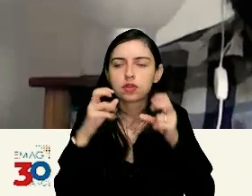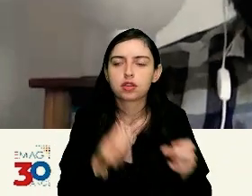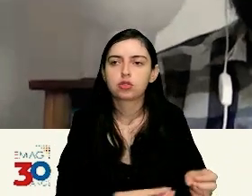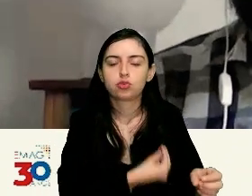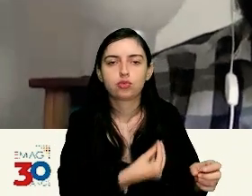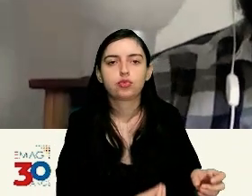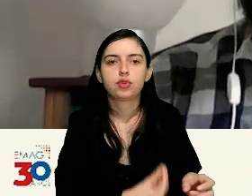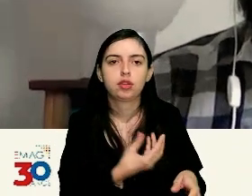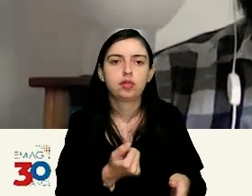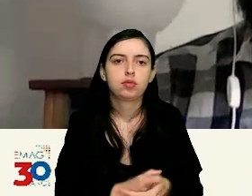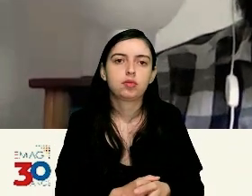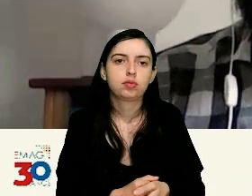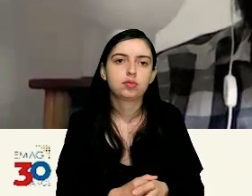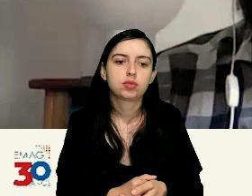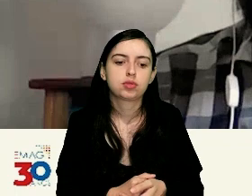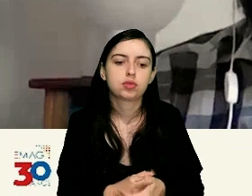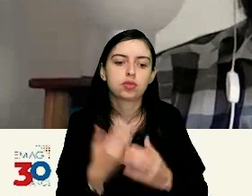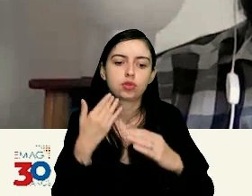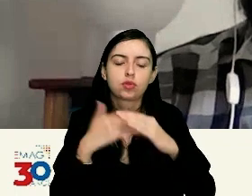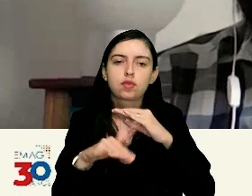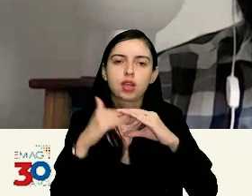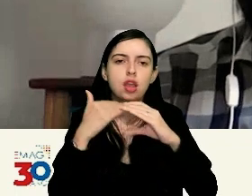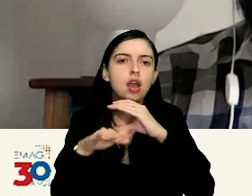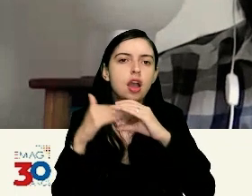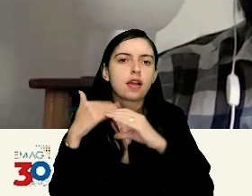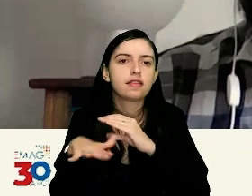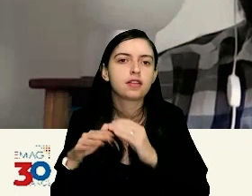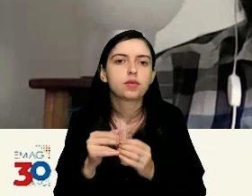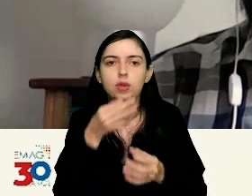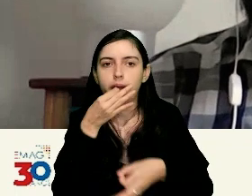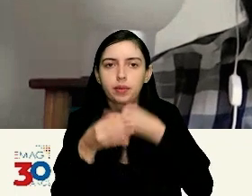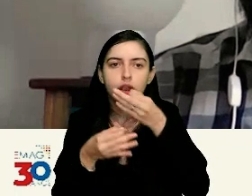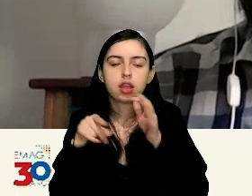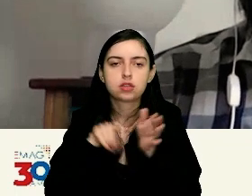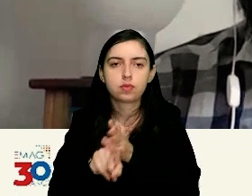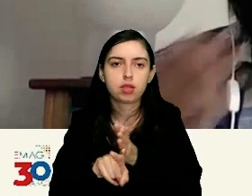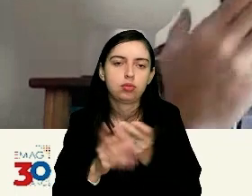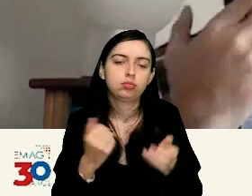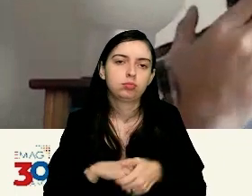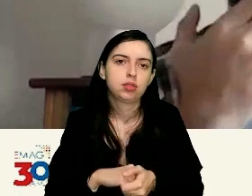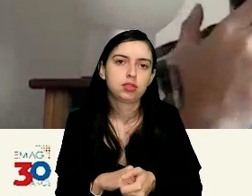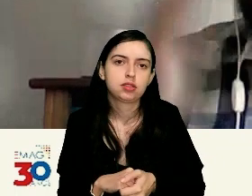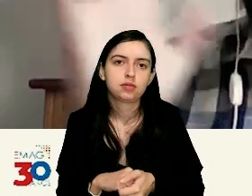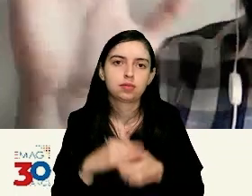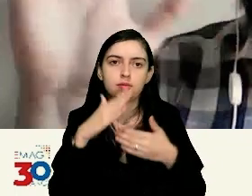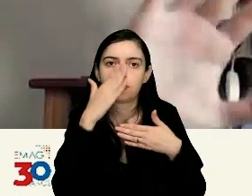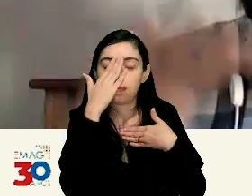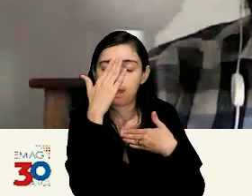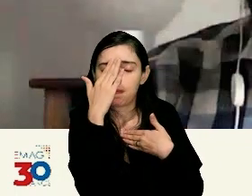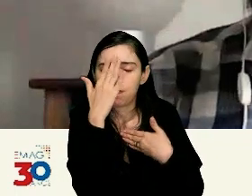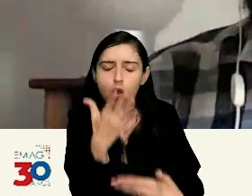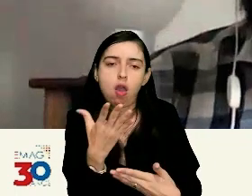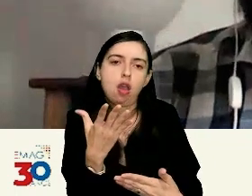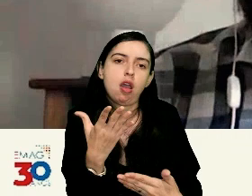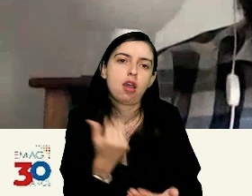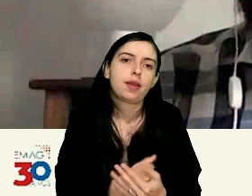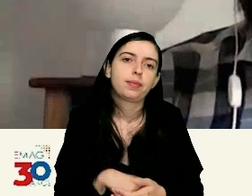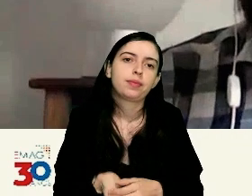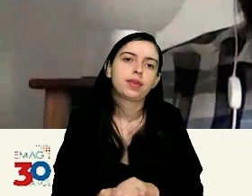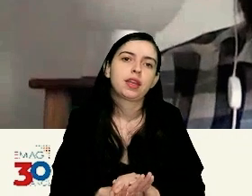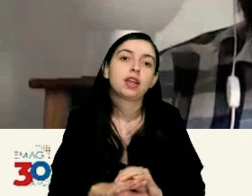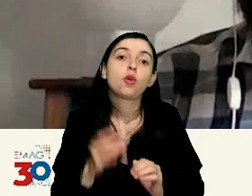nos fornecendo comentários e perguntas. Muito boa tarde a todos e muito obrigada,